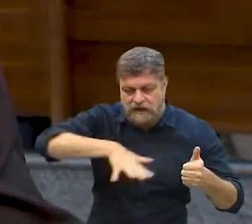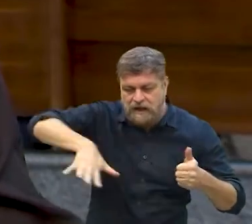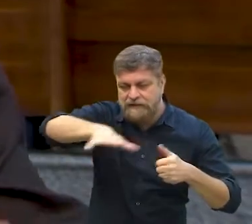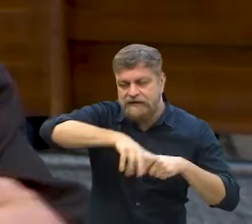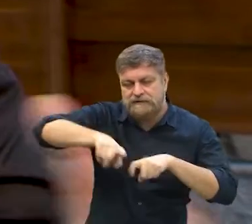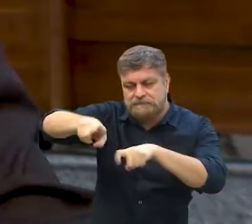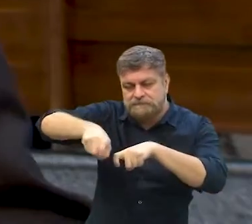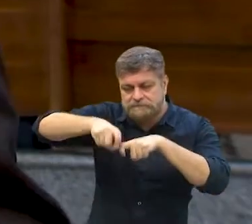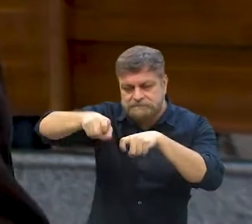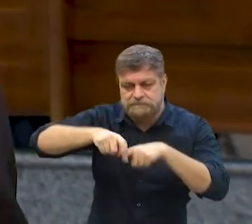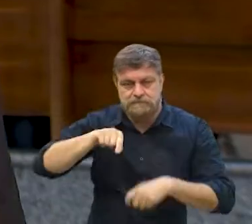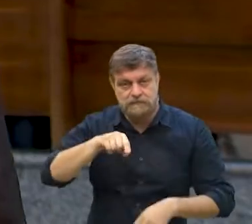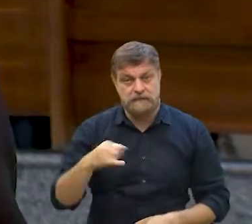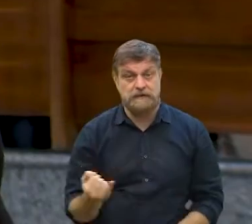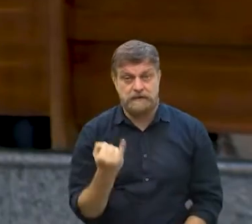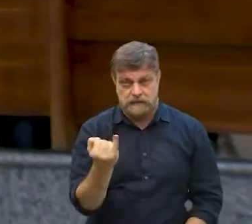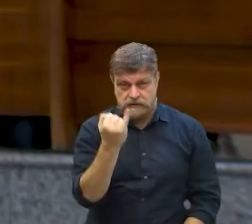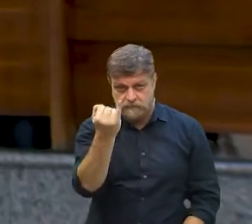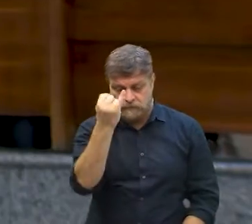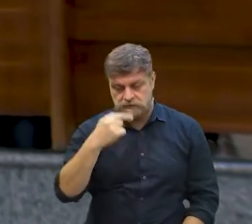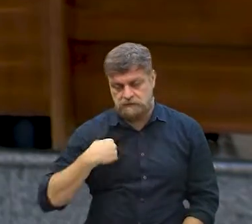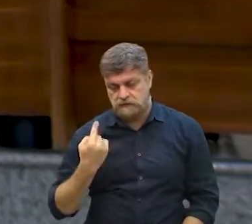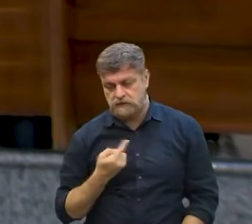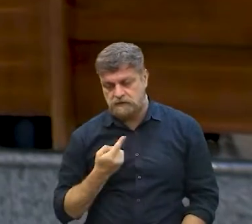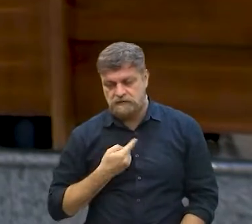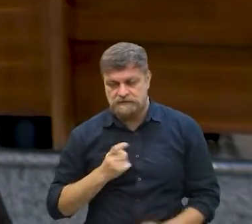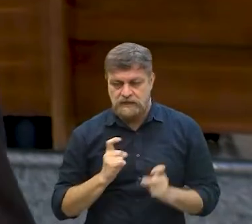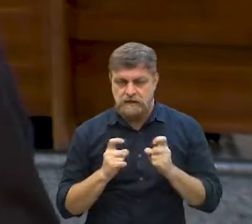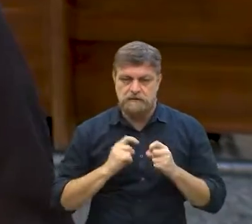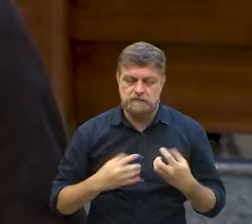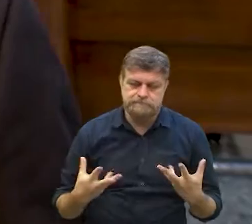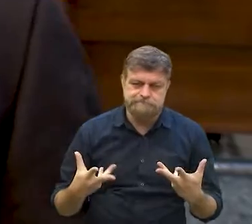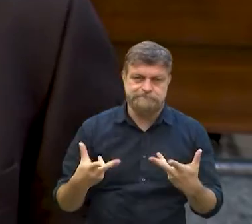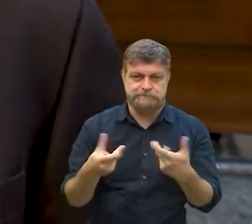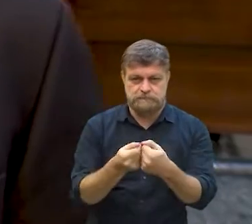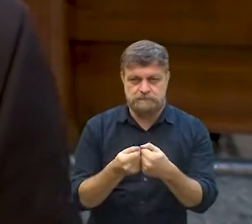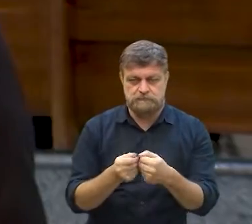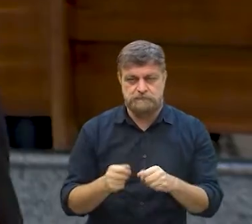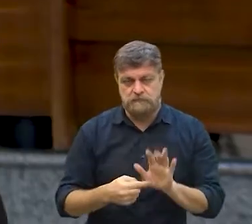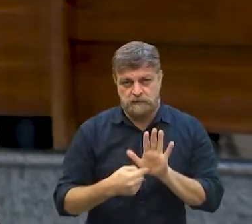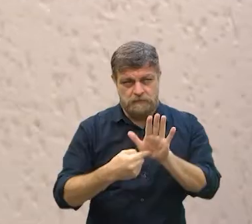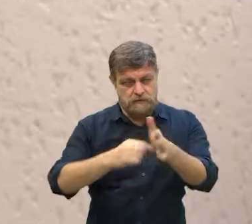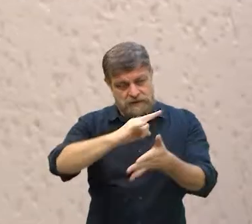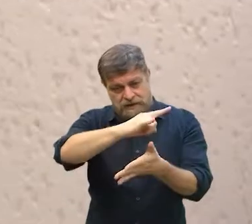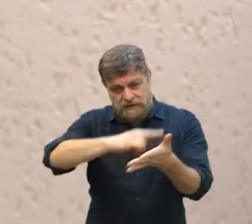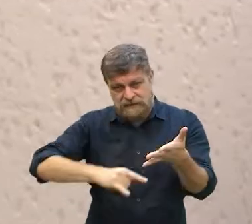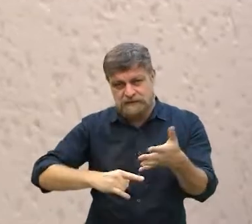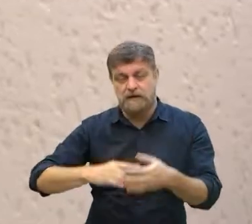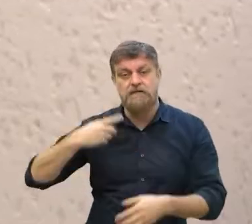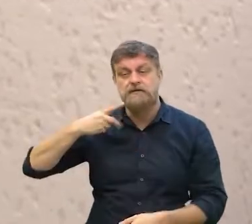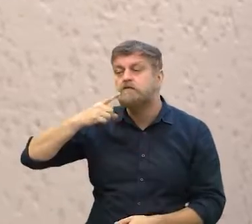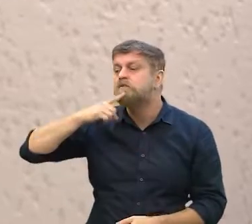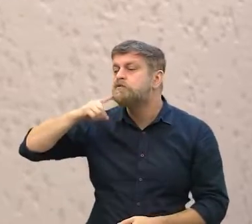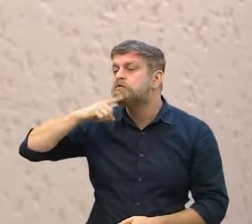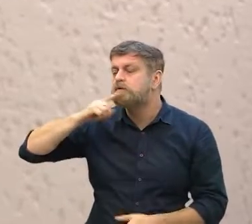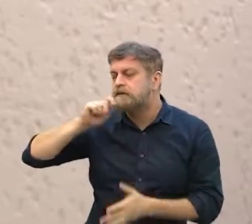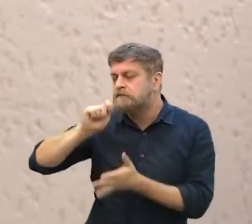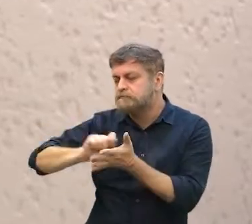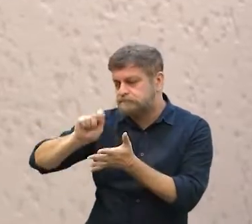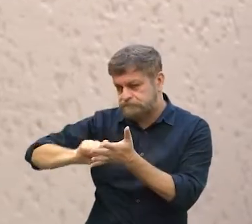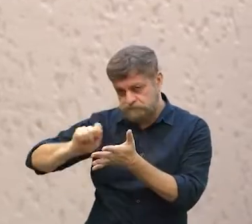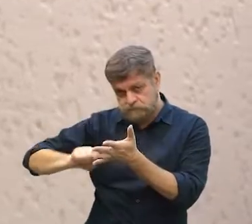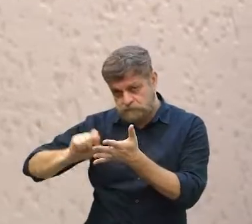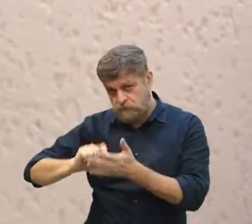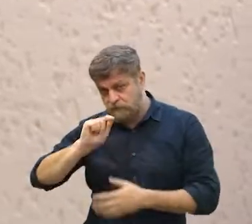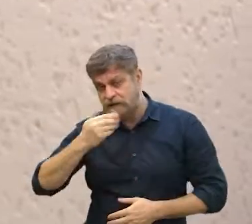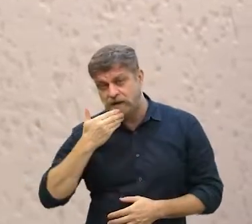núcleo habitacional, do perímetro da cidade. Então isso é importante, isso enriquece as nossas reuniões. Destaque para a moção de apelo do